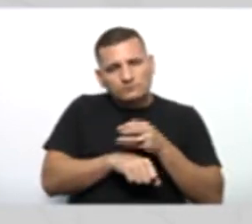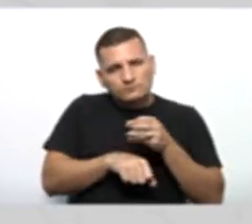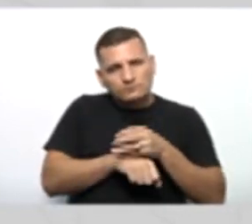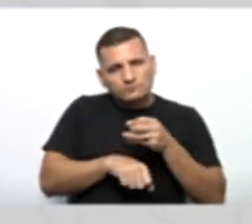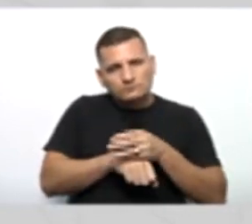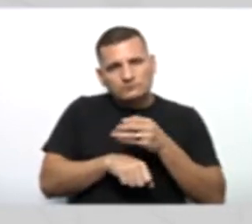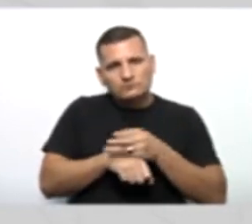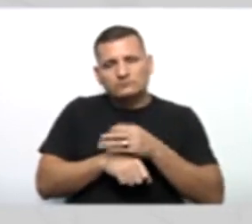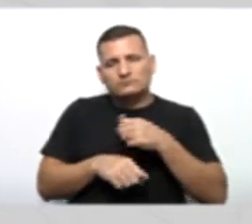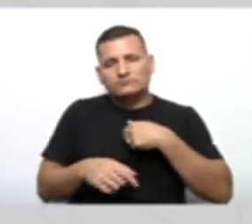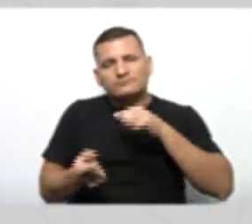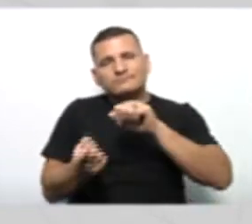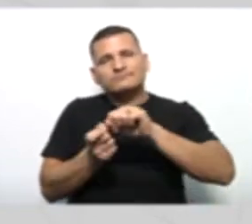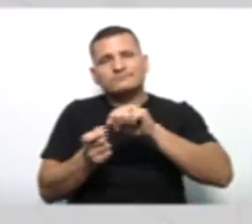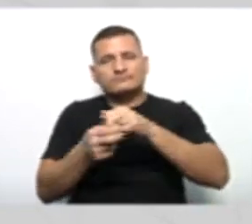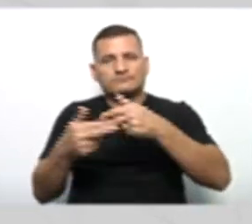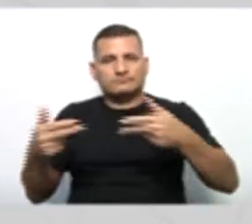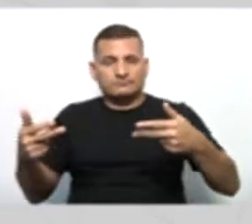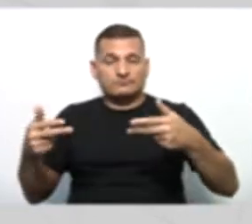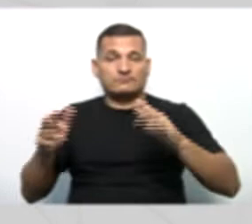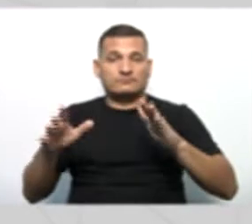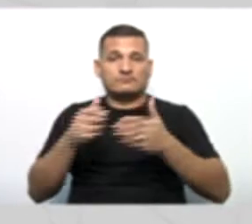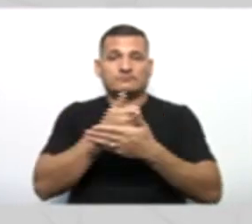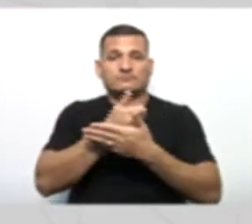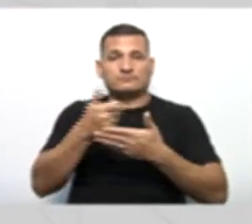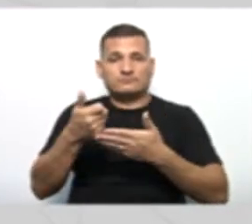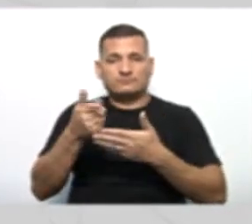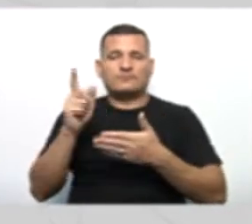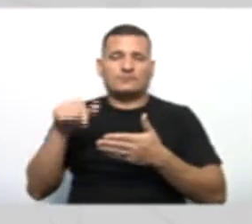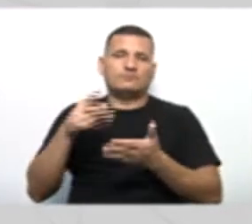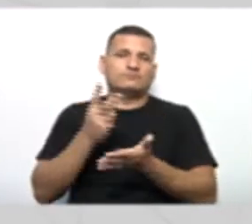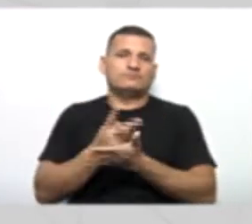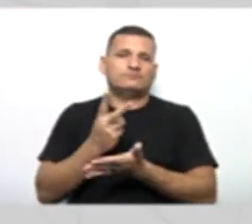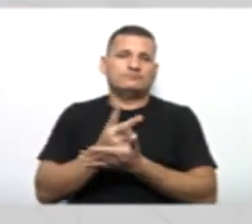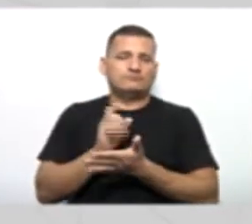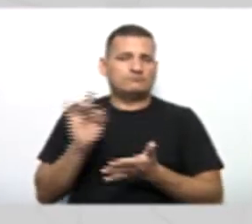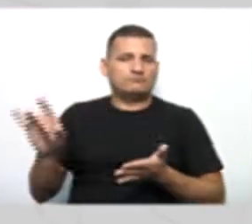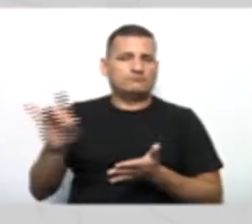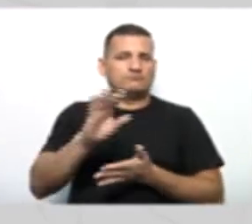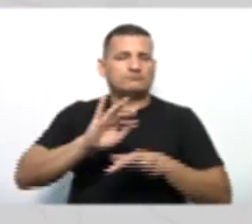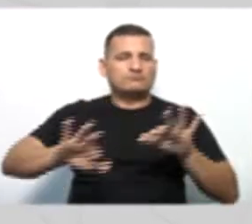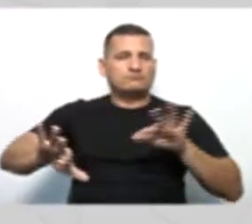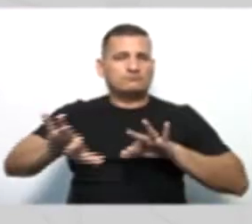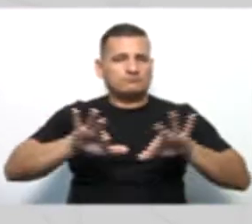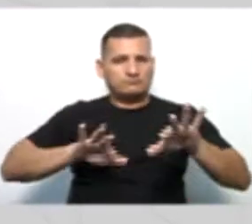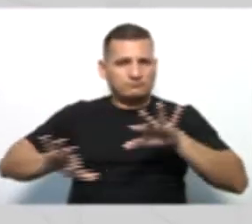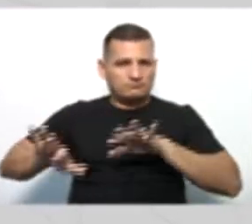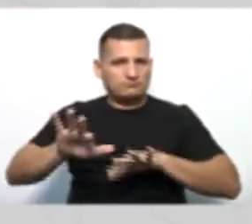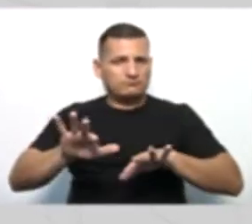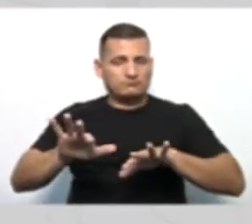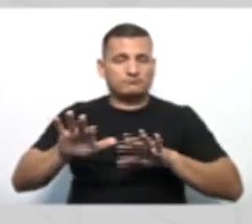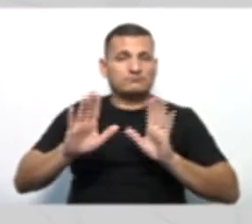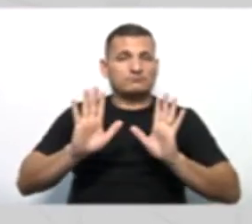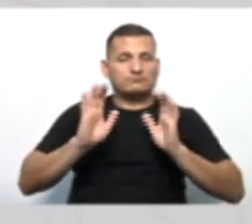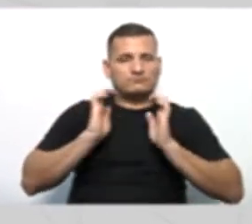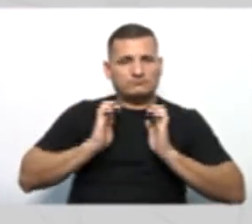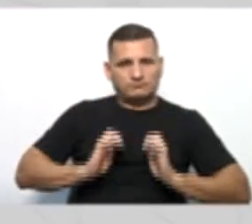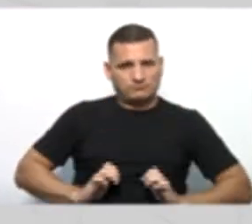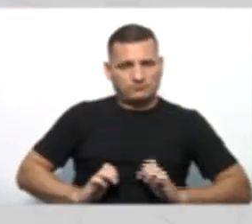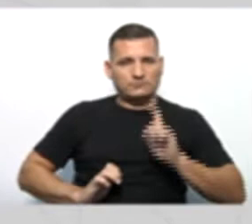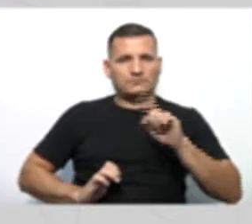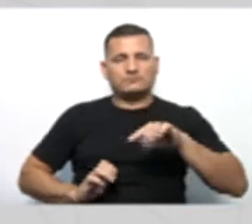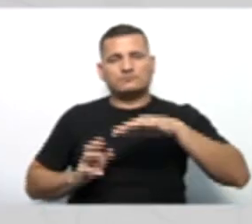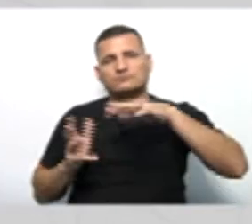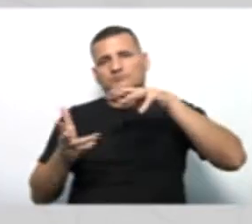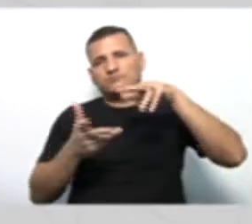moral é ação esse amor ao é sempre individual e quanto a ética é